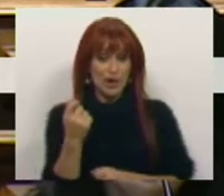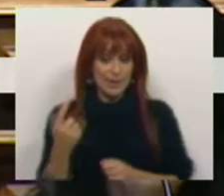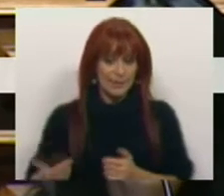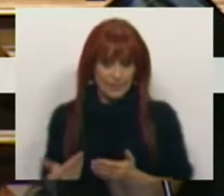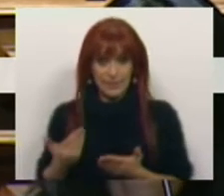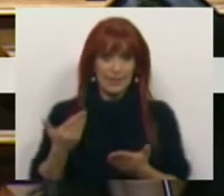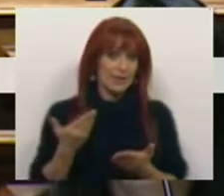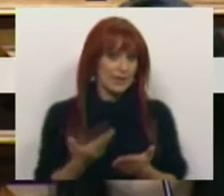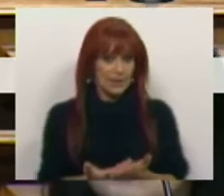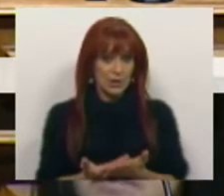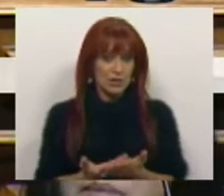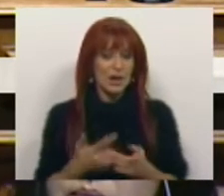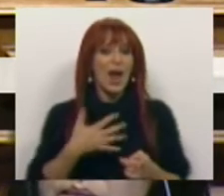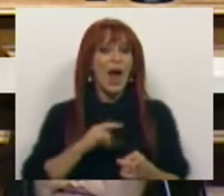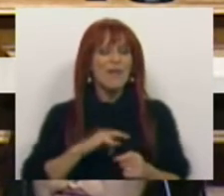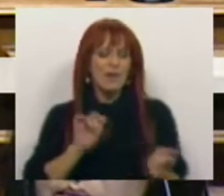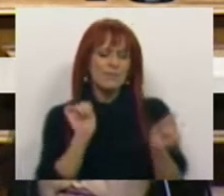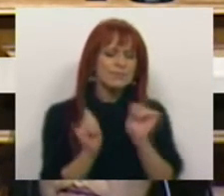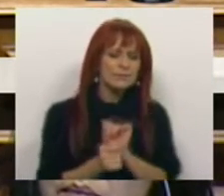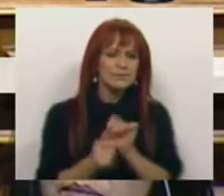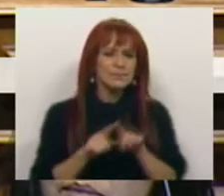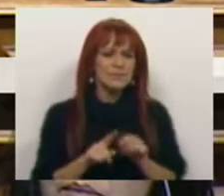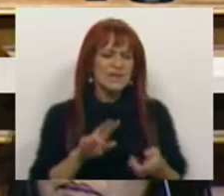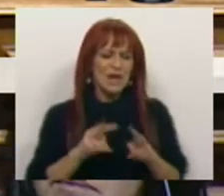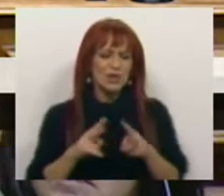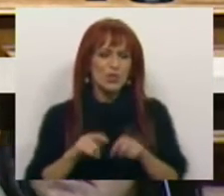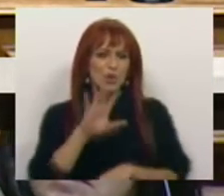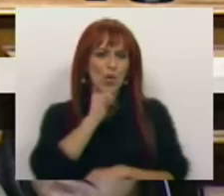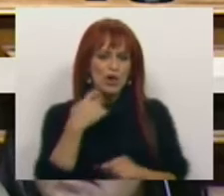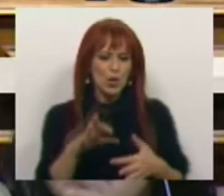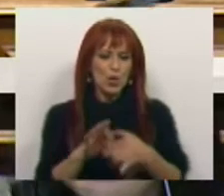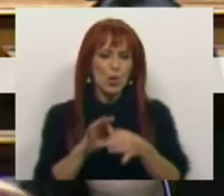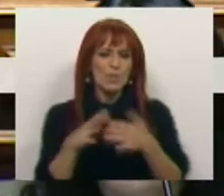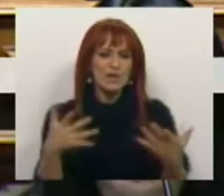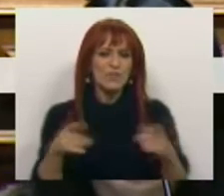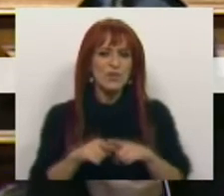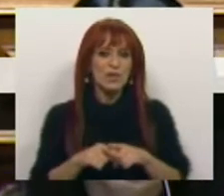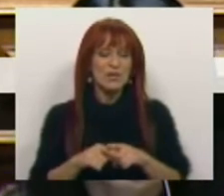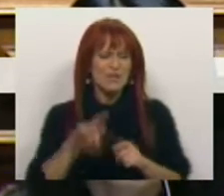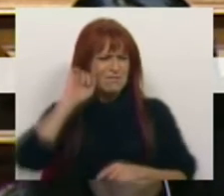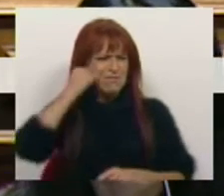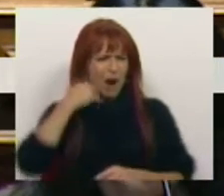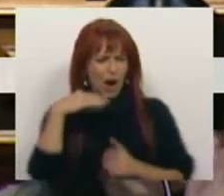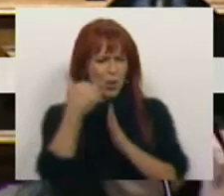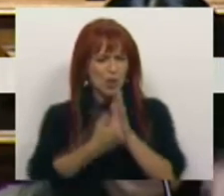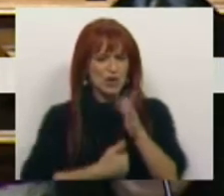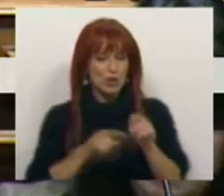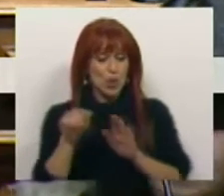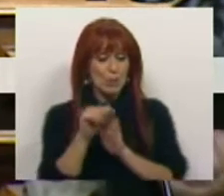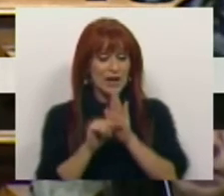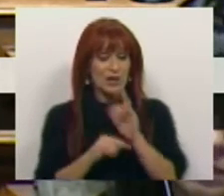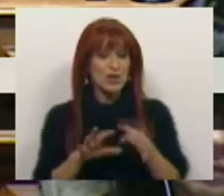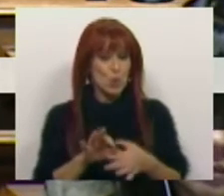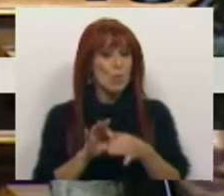Esquerda traz pretende reverter as alterações ao Código Cooperativo que ofendem a Constituição e os